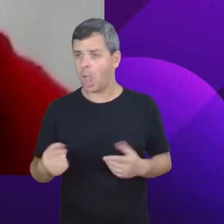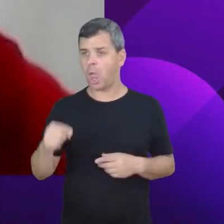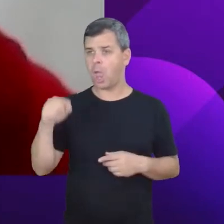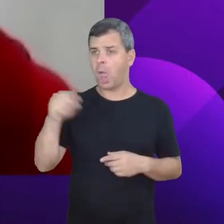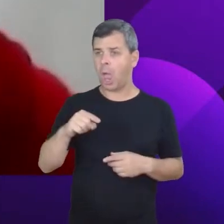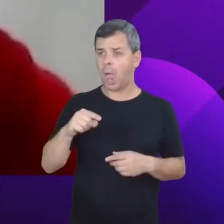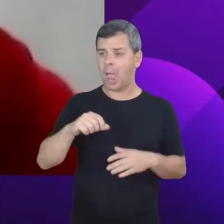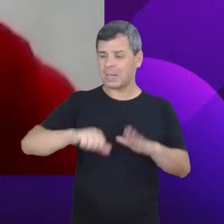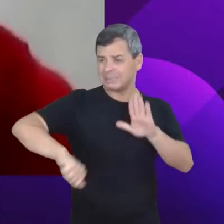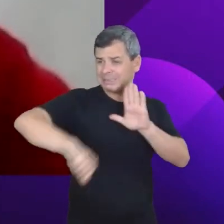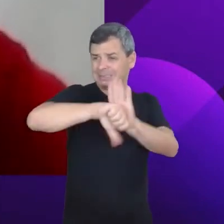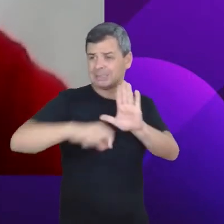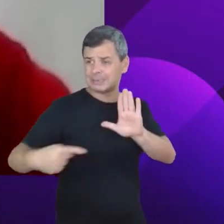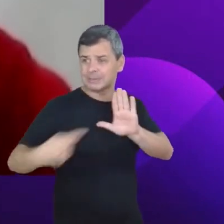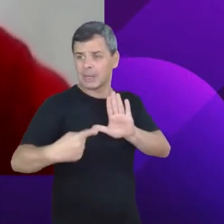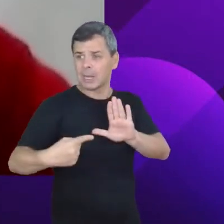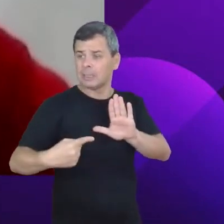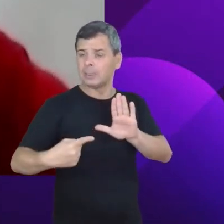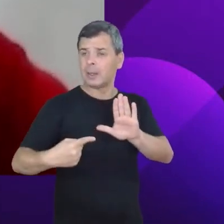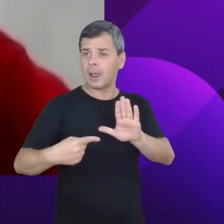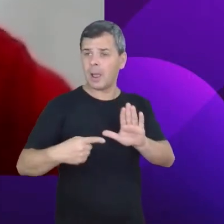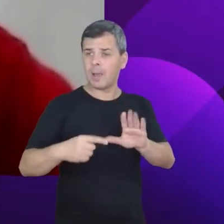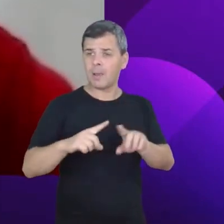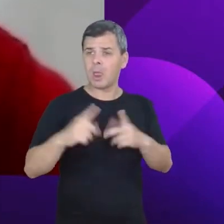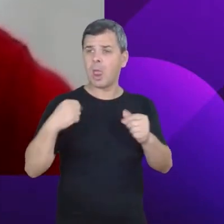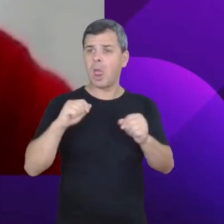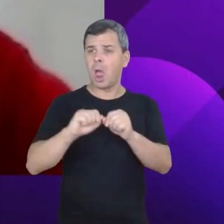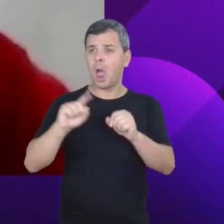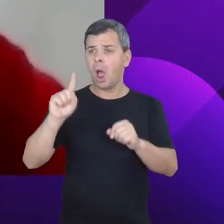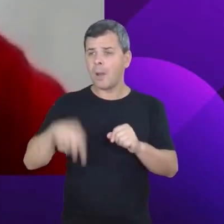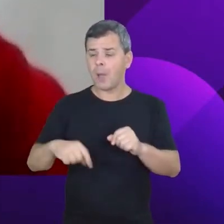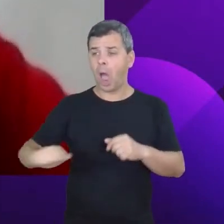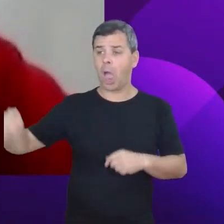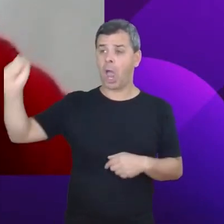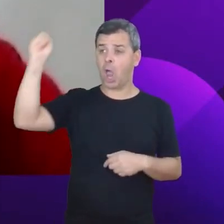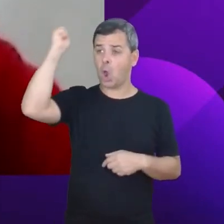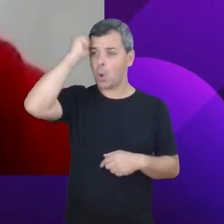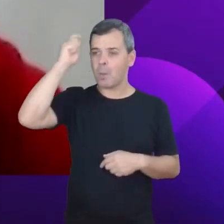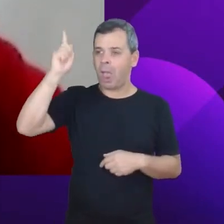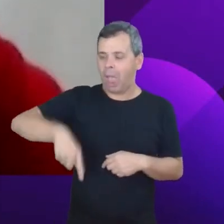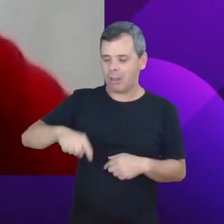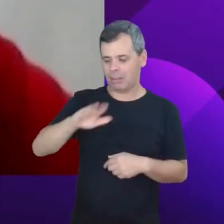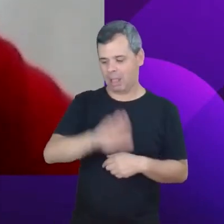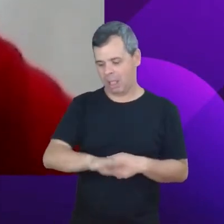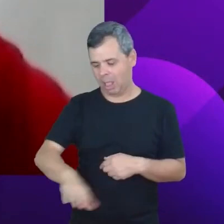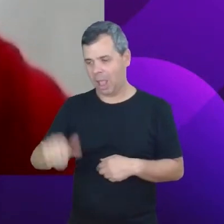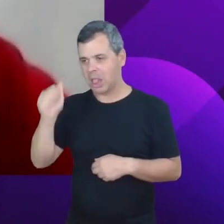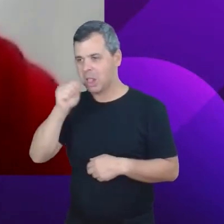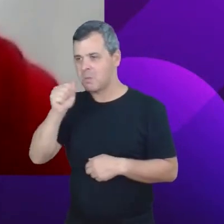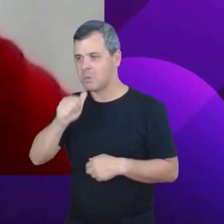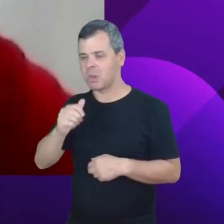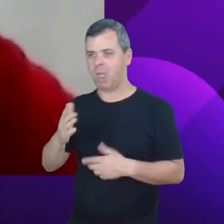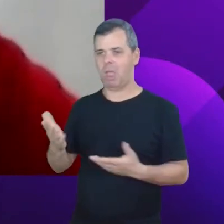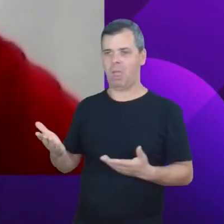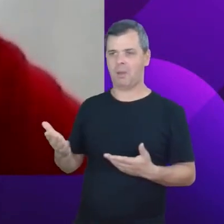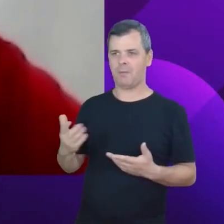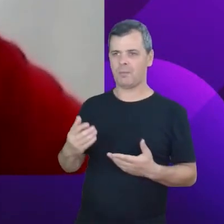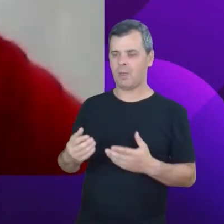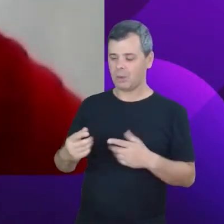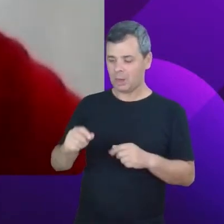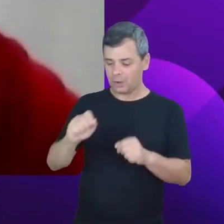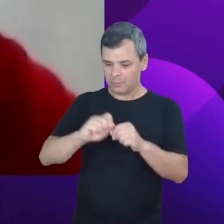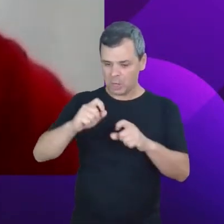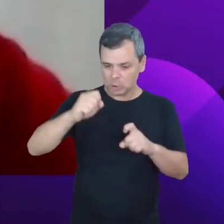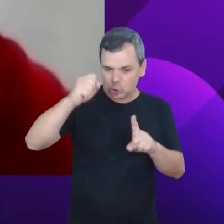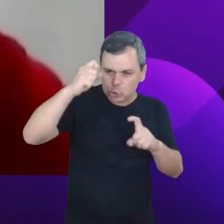é criminalizada como se a culpa foi dela. Foi ela que gerou o